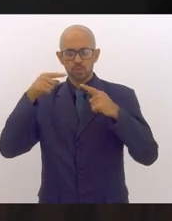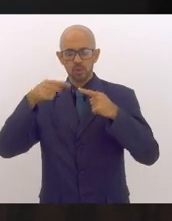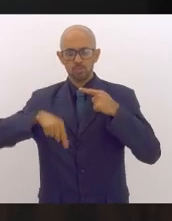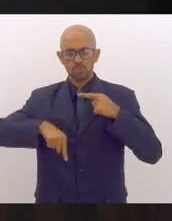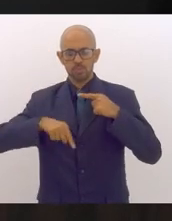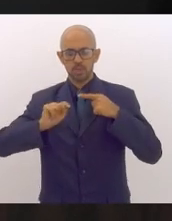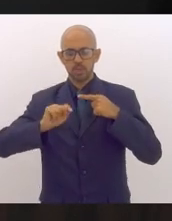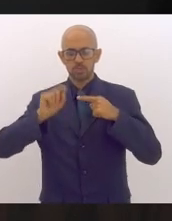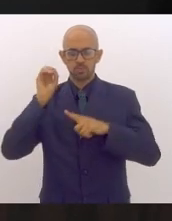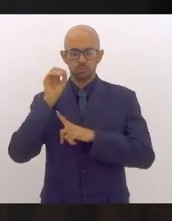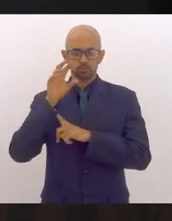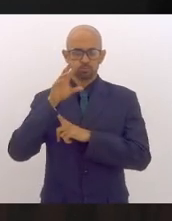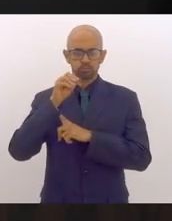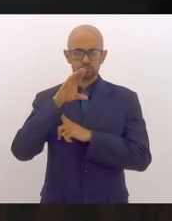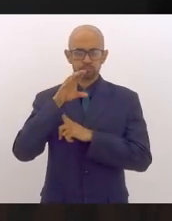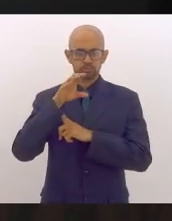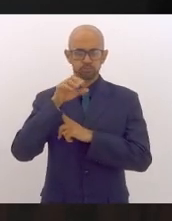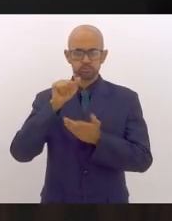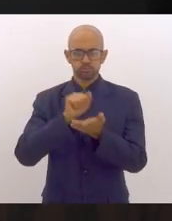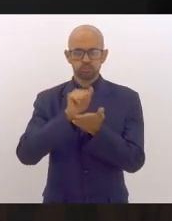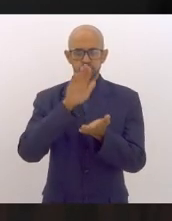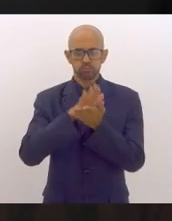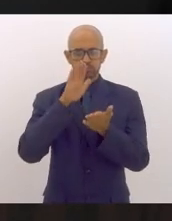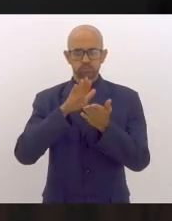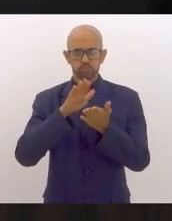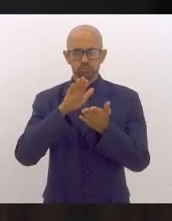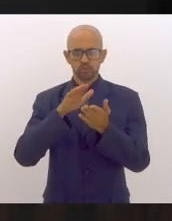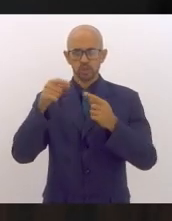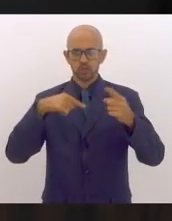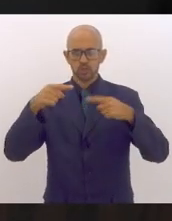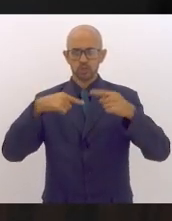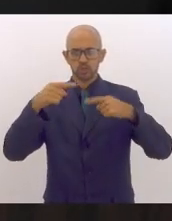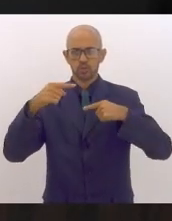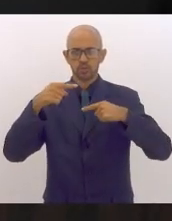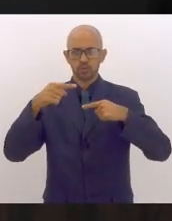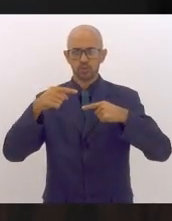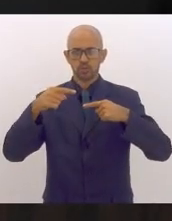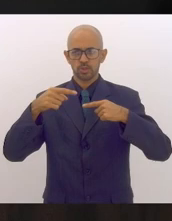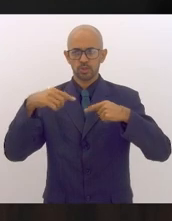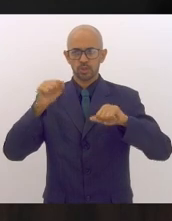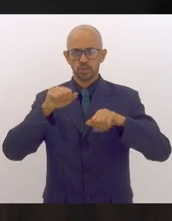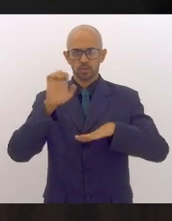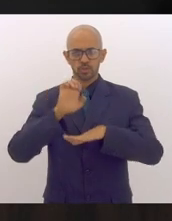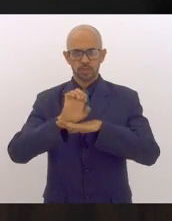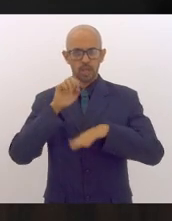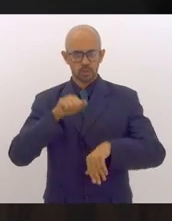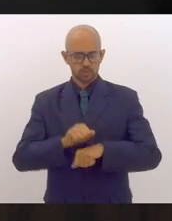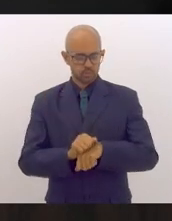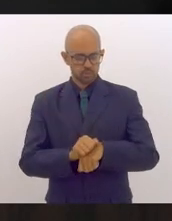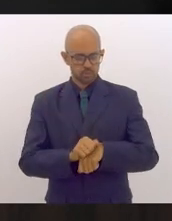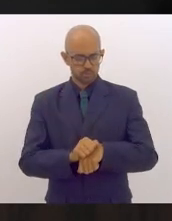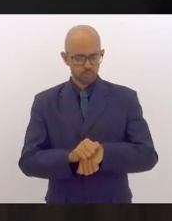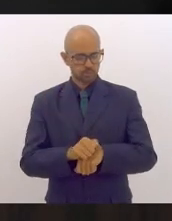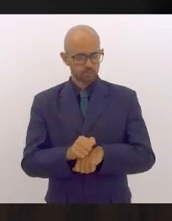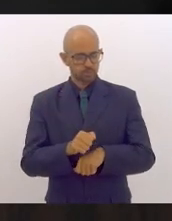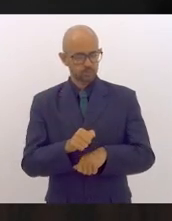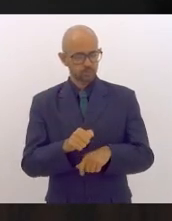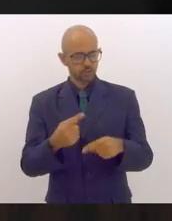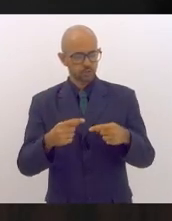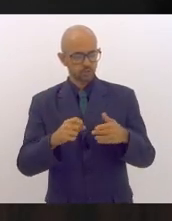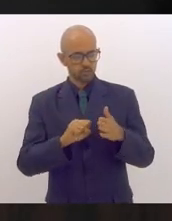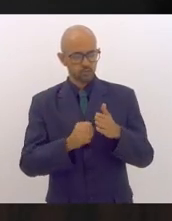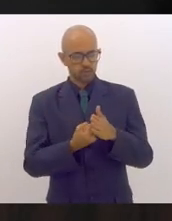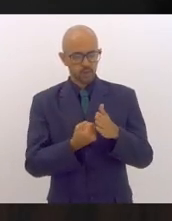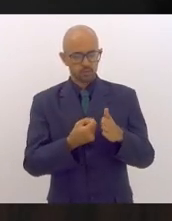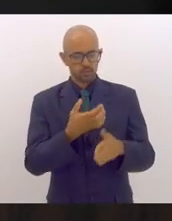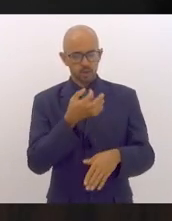uso de radares eletrônicos fixos para o controle de velocidade nas rodovias concedidas estaduais, pendente de parecer da Comissão de Emendas Constitucionais e Vetos. Para